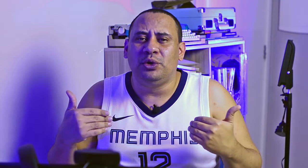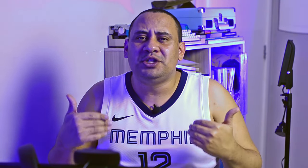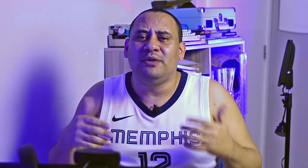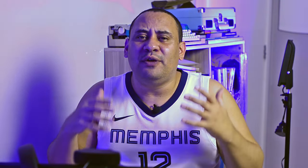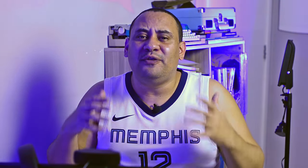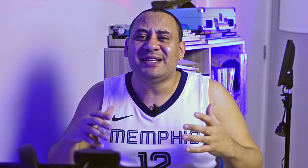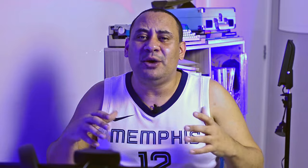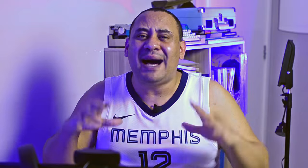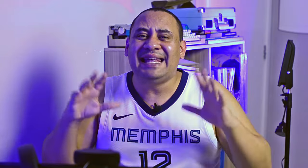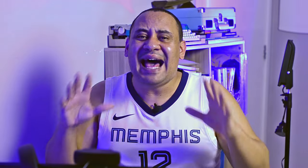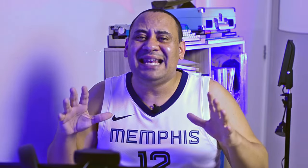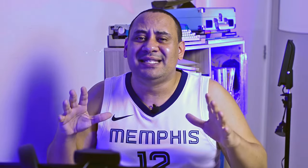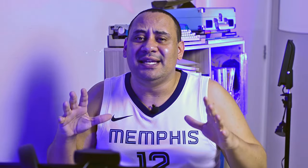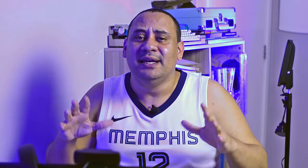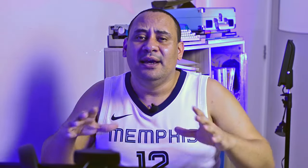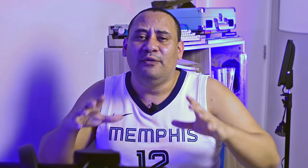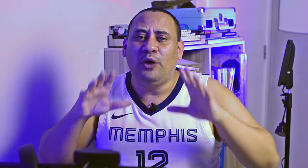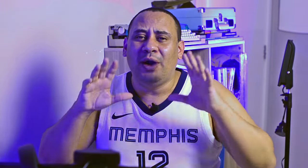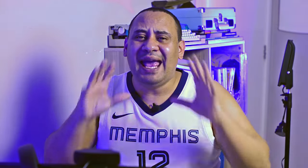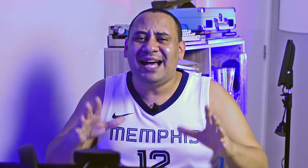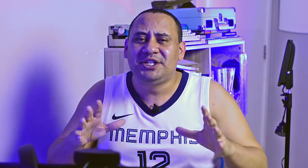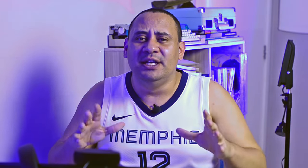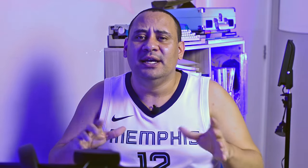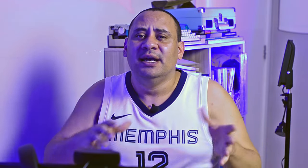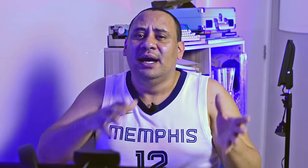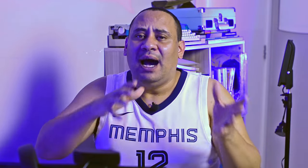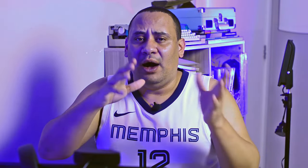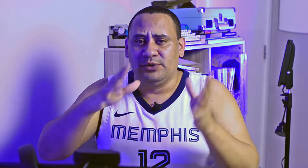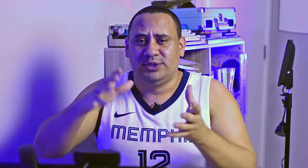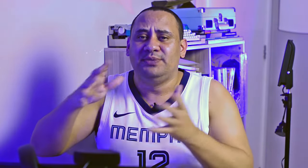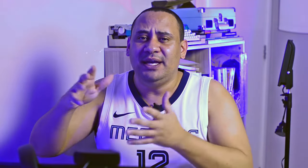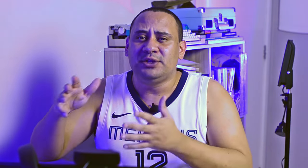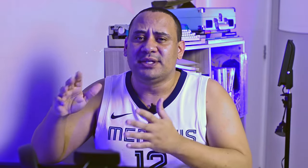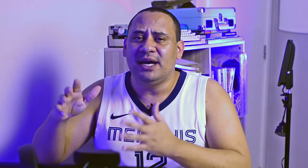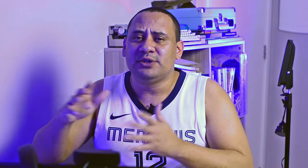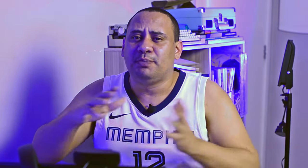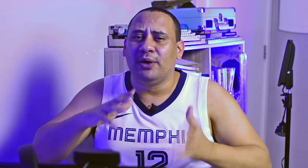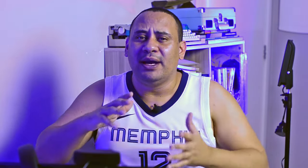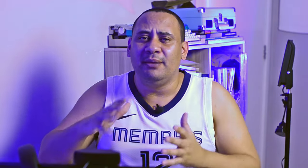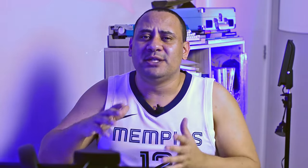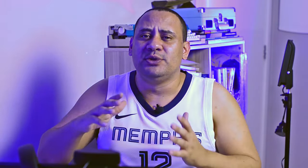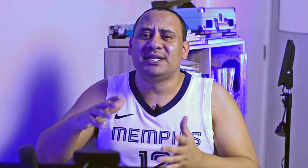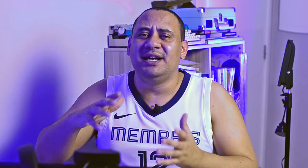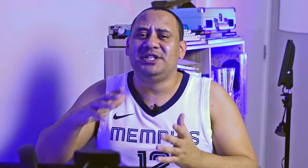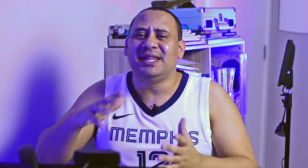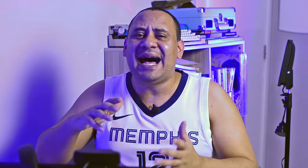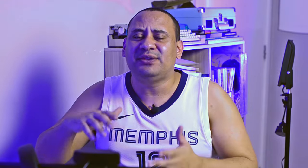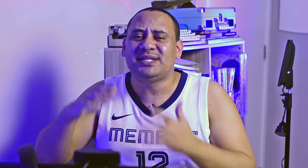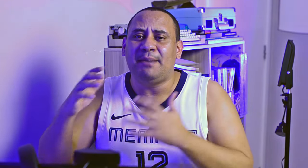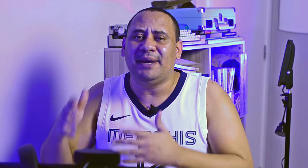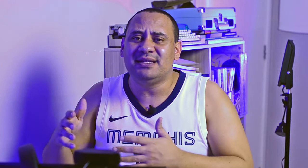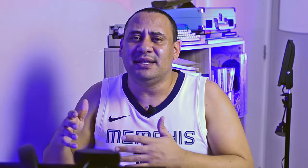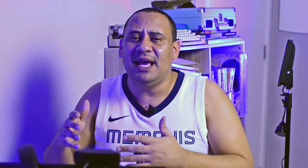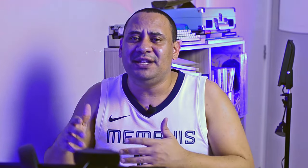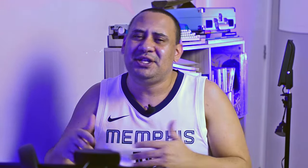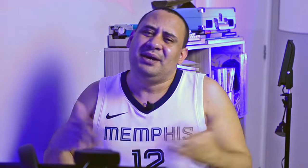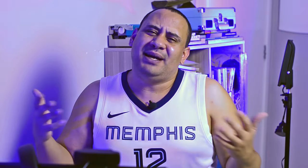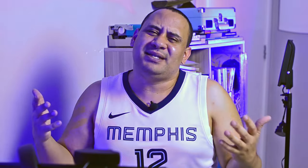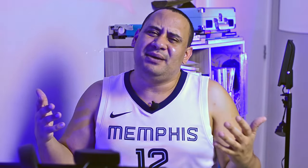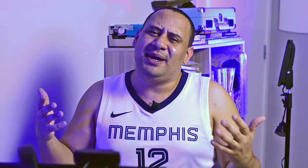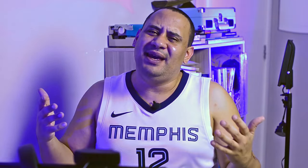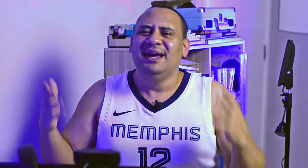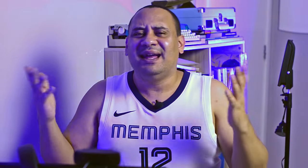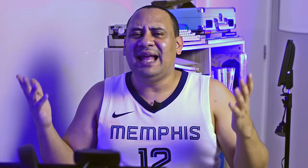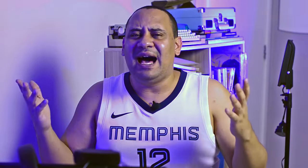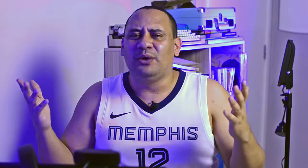vídeo de hoje eu vou fazer uma análise, eu vou reagir aos vídeos, né, aos programas dos candidatos a presidente,